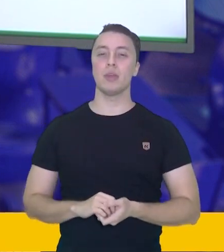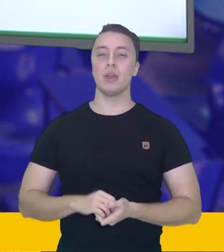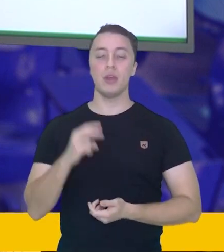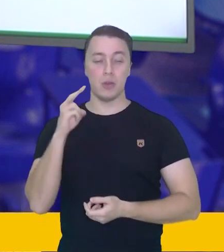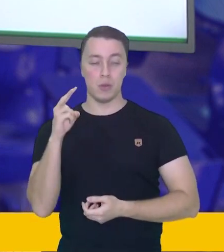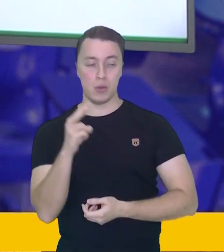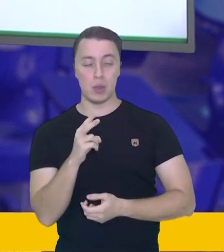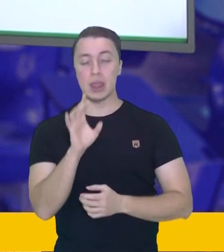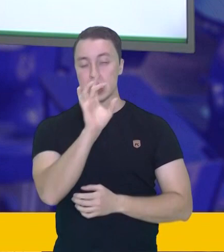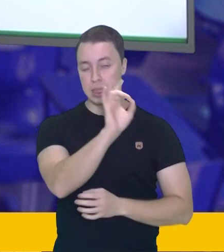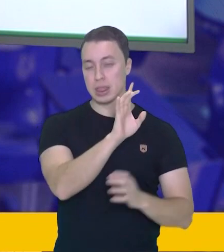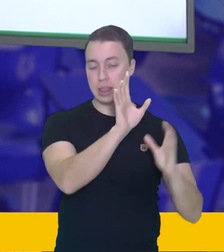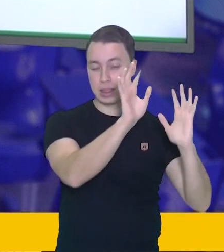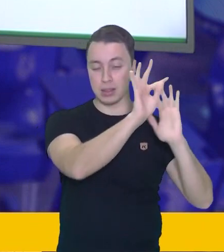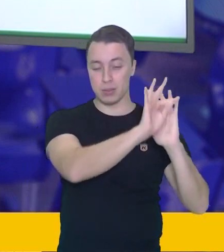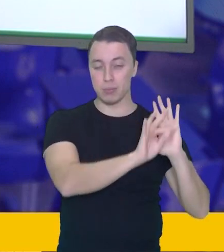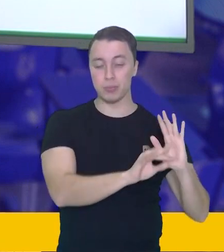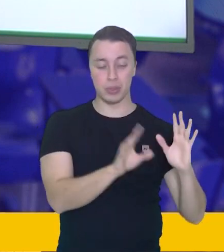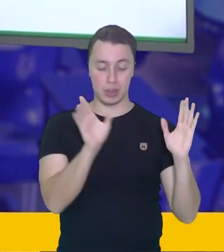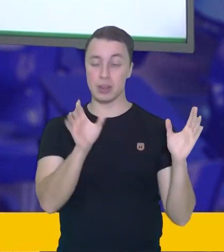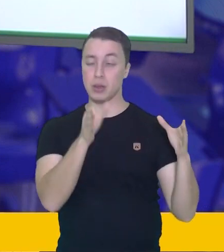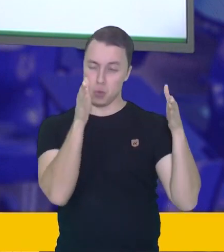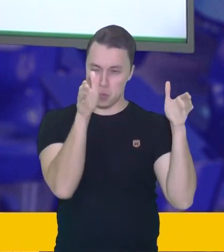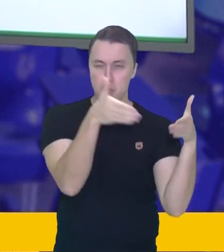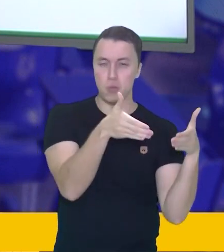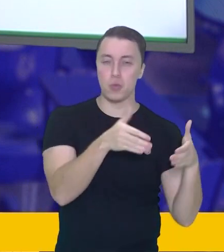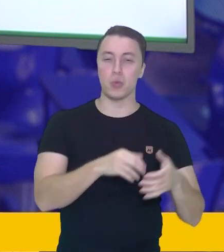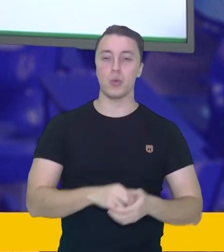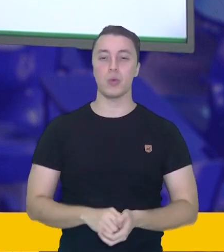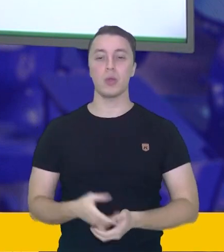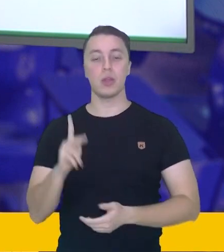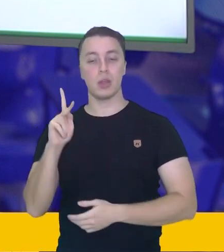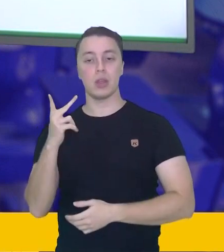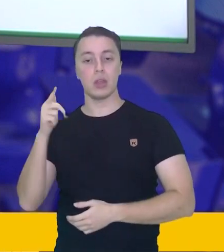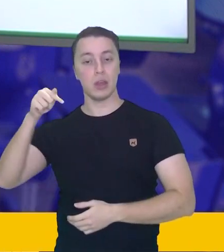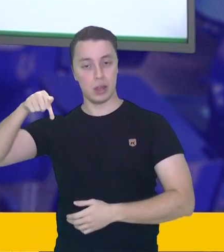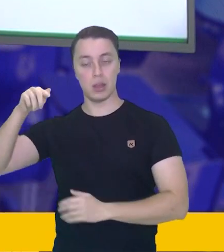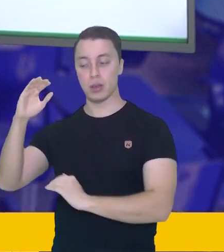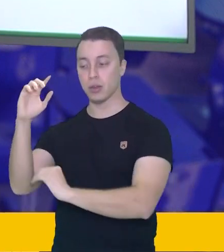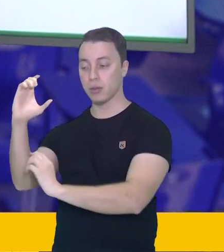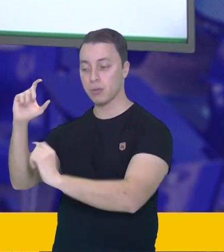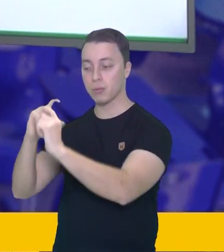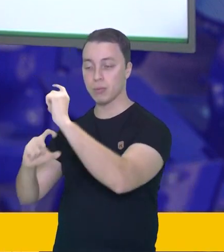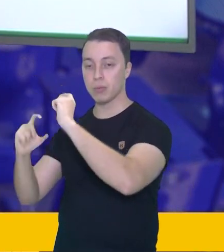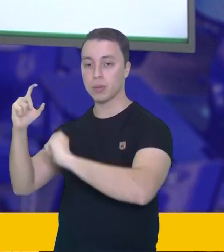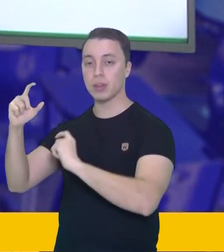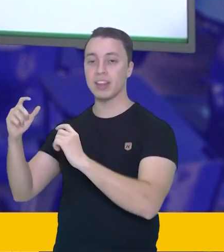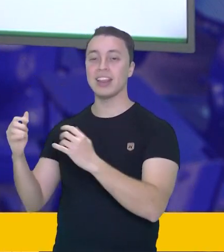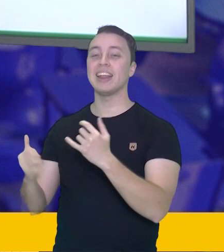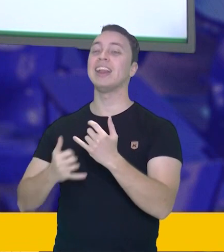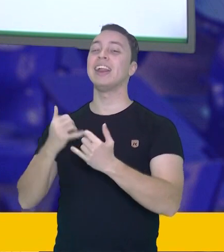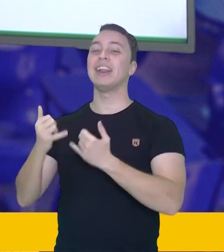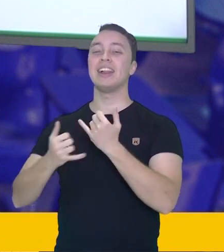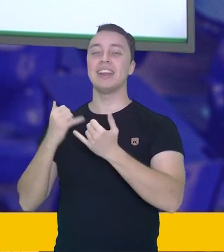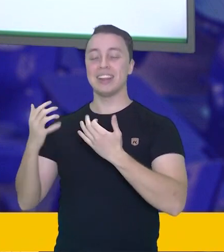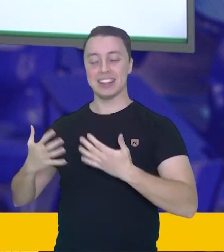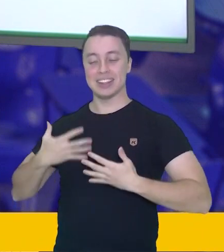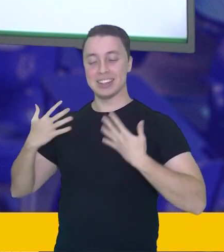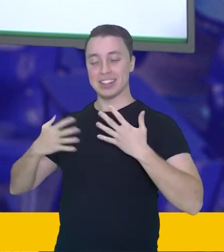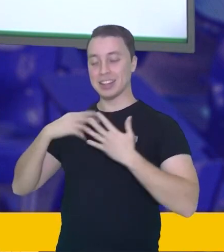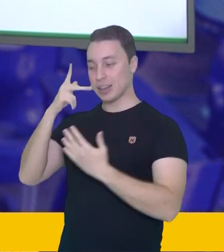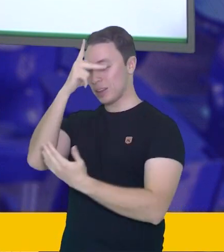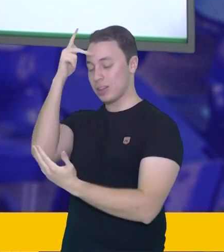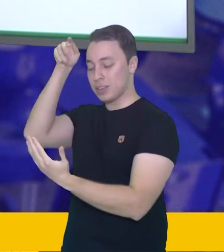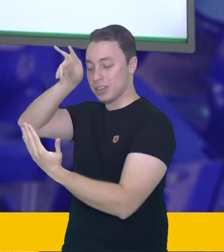gênero tem um objetivo. A HQ, que é a história em quadrinhos, tem como objetivo divertir o leitor. A